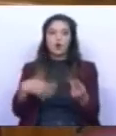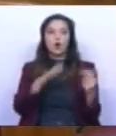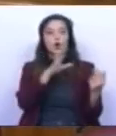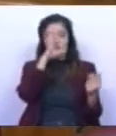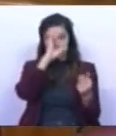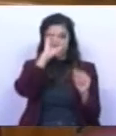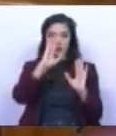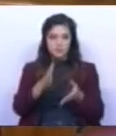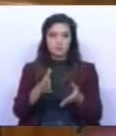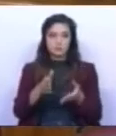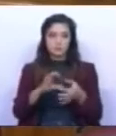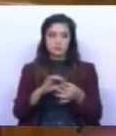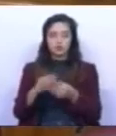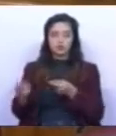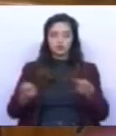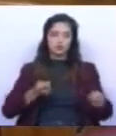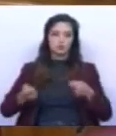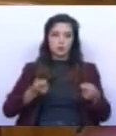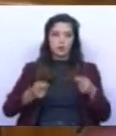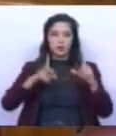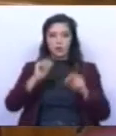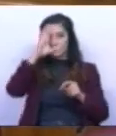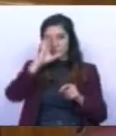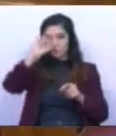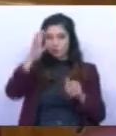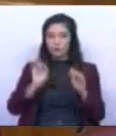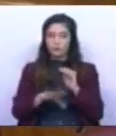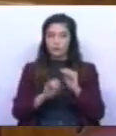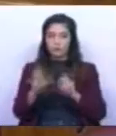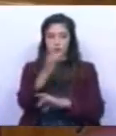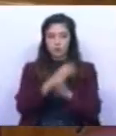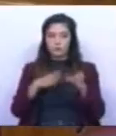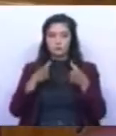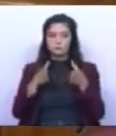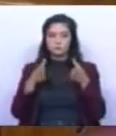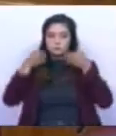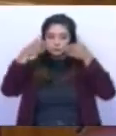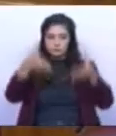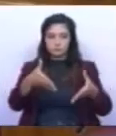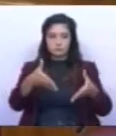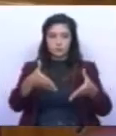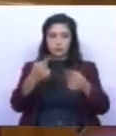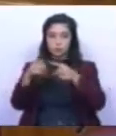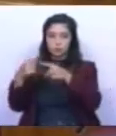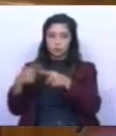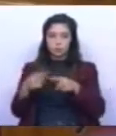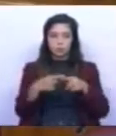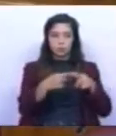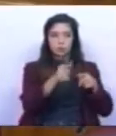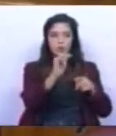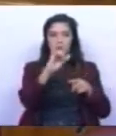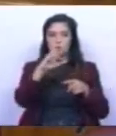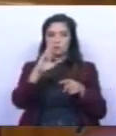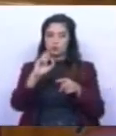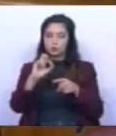de políticas orientadoras de gestão e governação dos fundos europeus destinados aos diversos eixos temáticos, mas